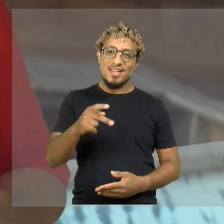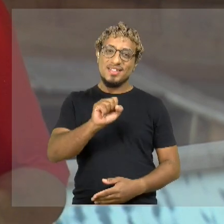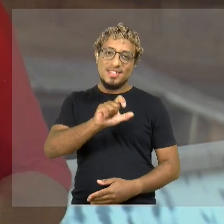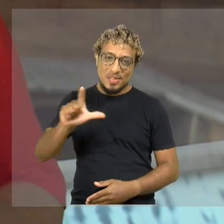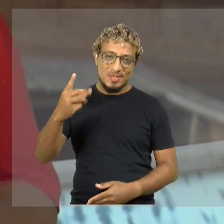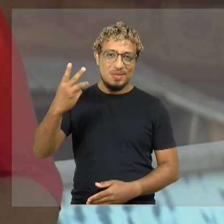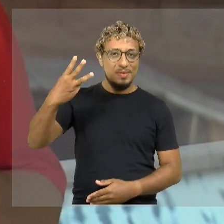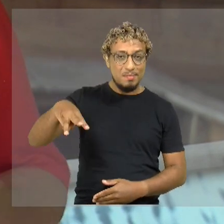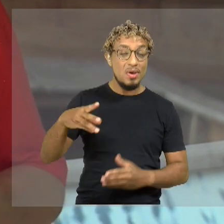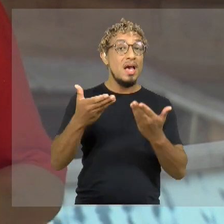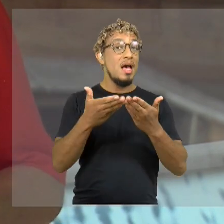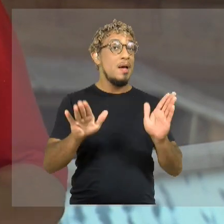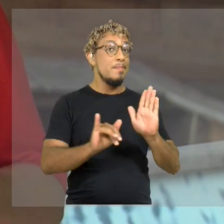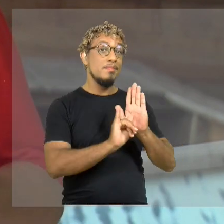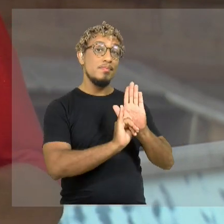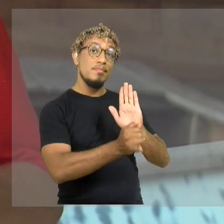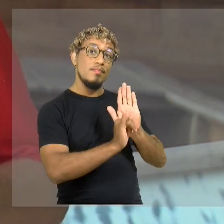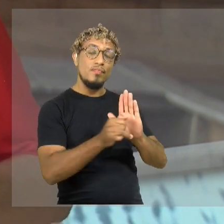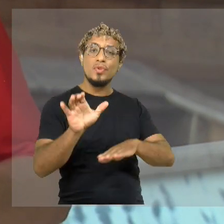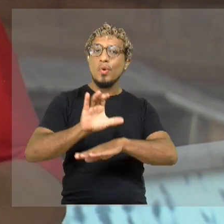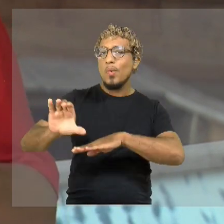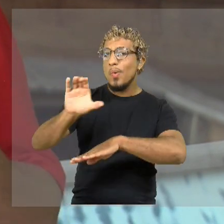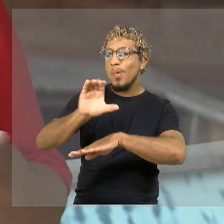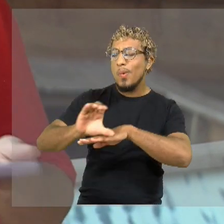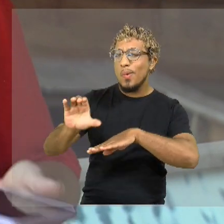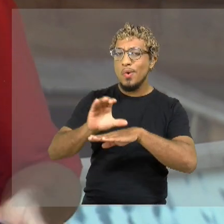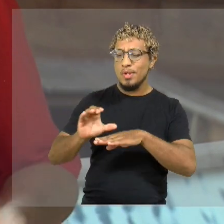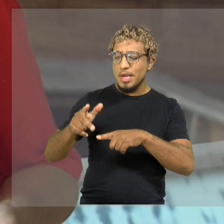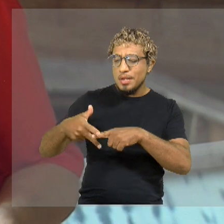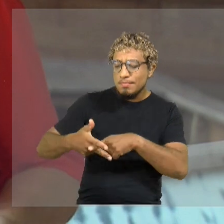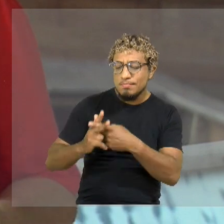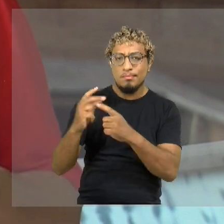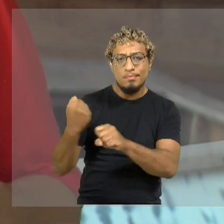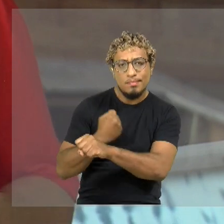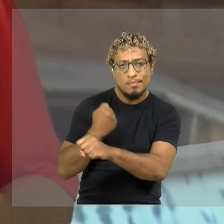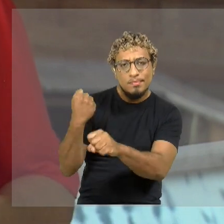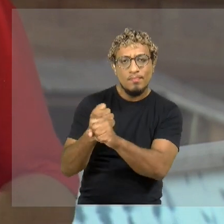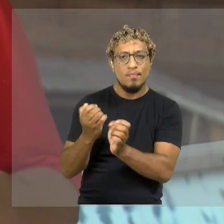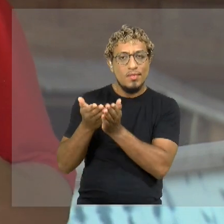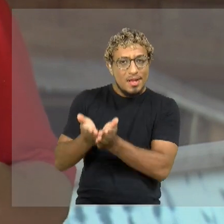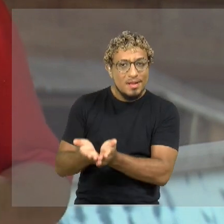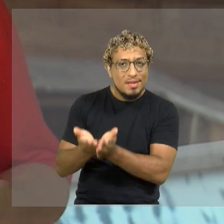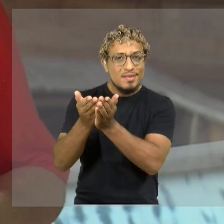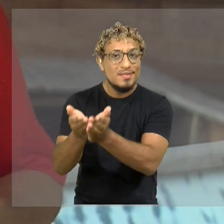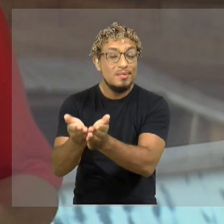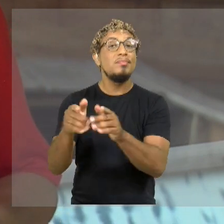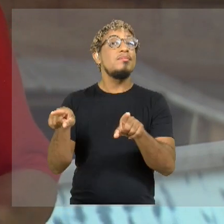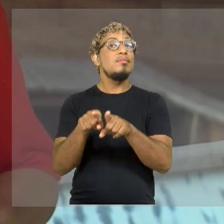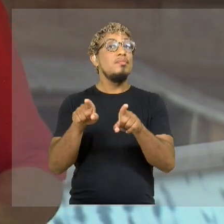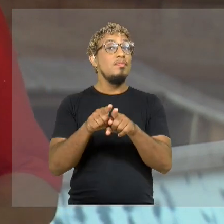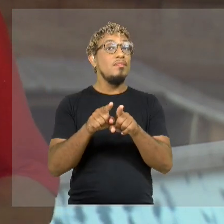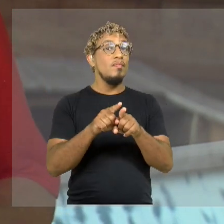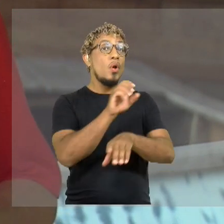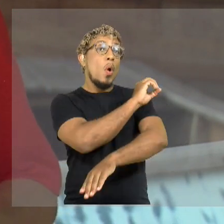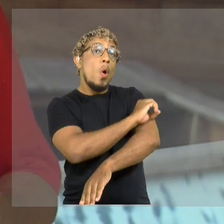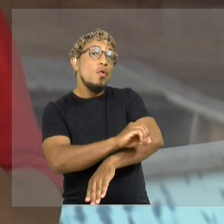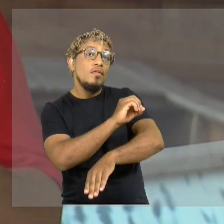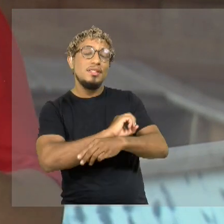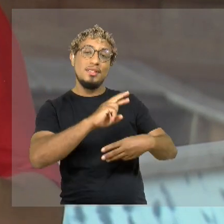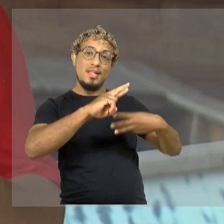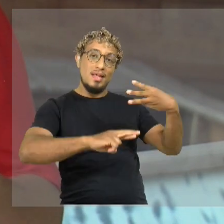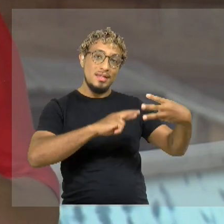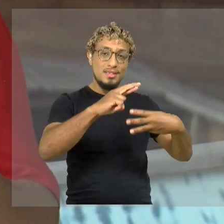está com um edital aberto para curso de fabricação de embarcações e também oficinas de reciclagem. Eu conversei